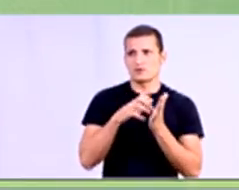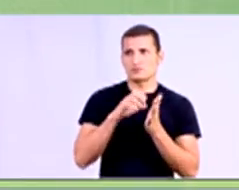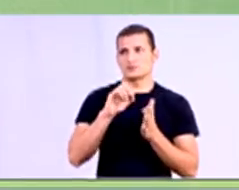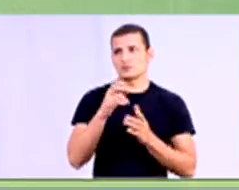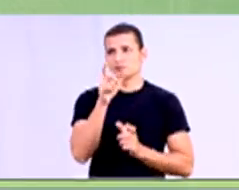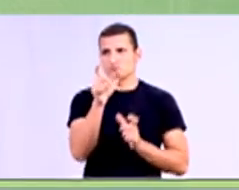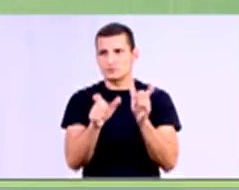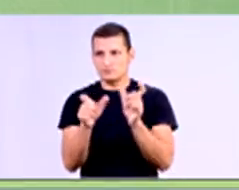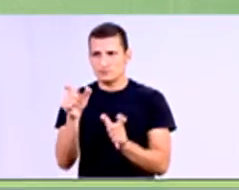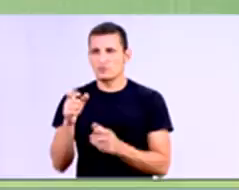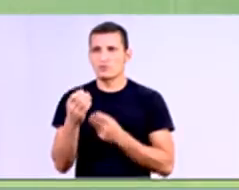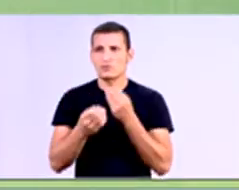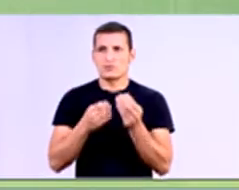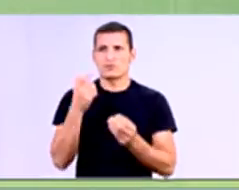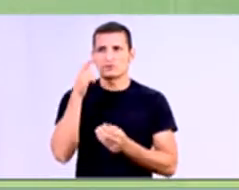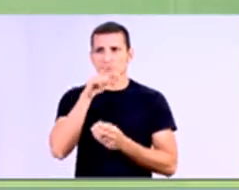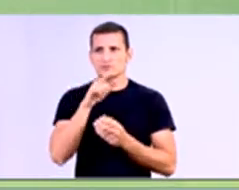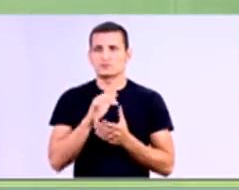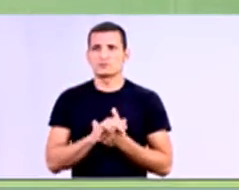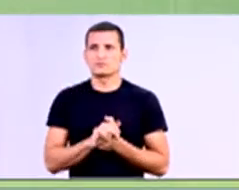que eu consigo colocar